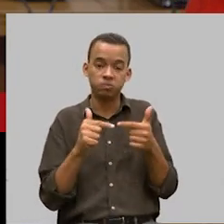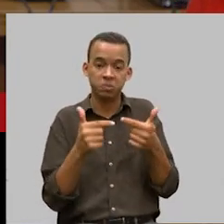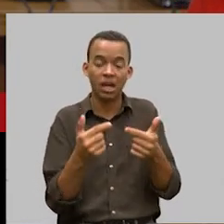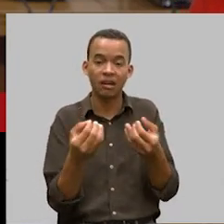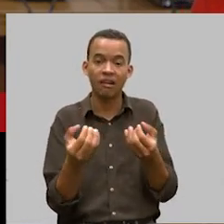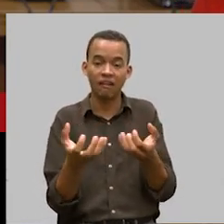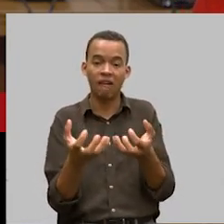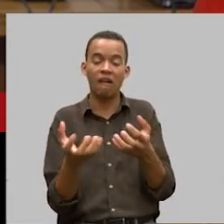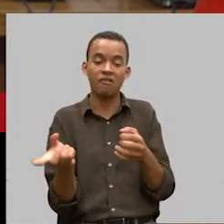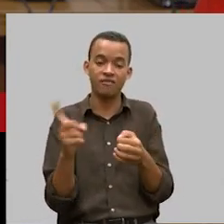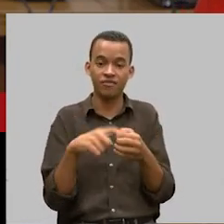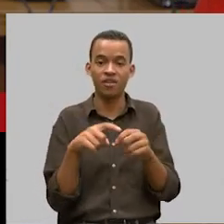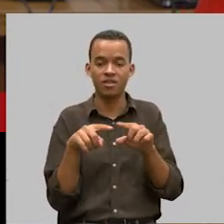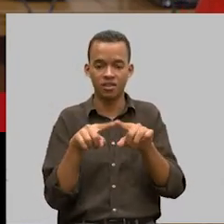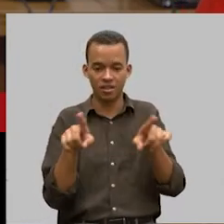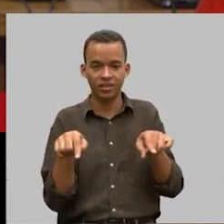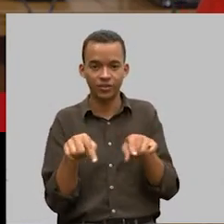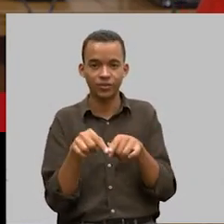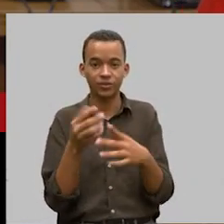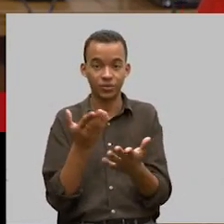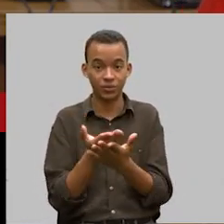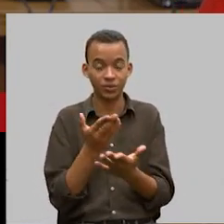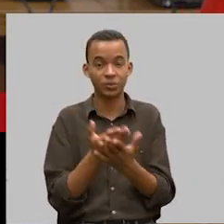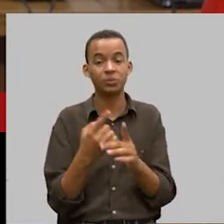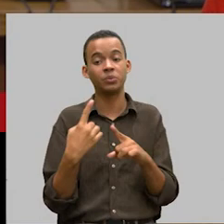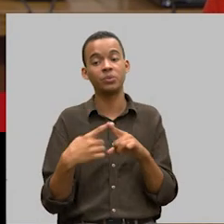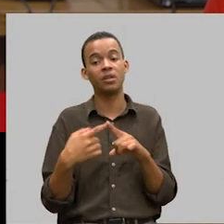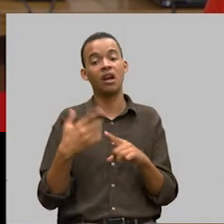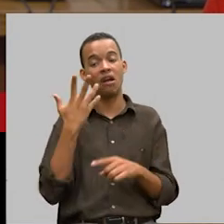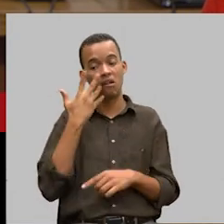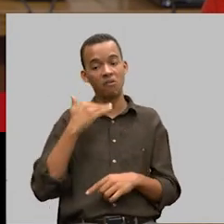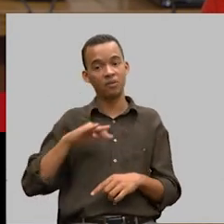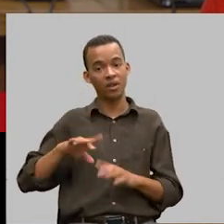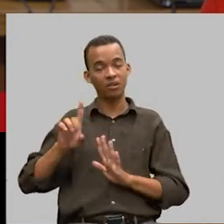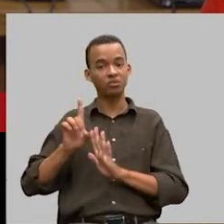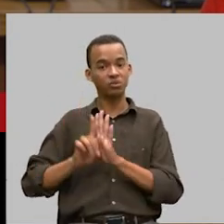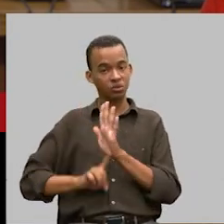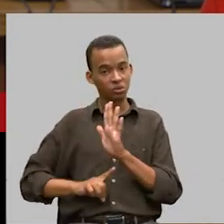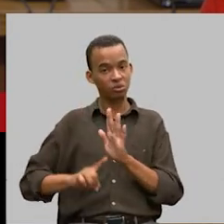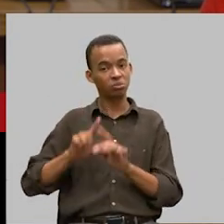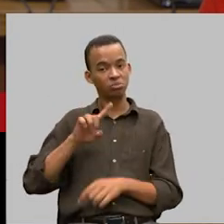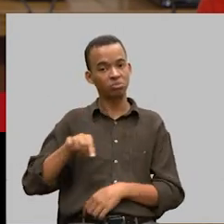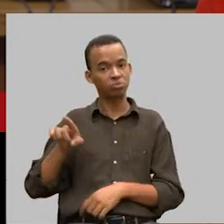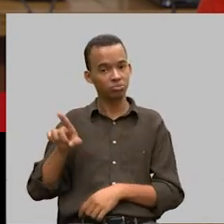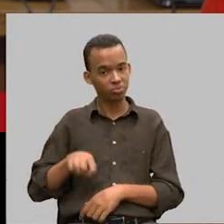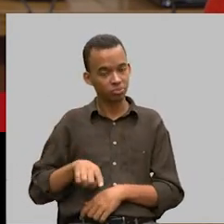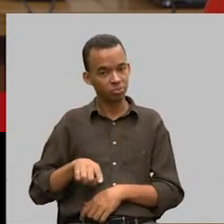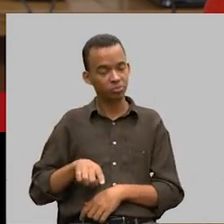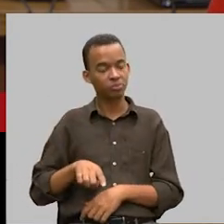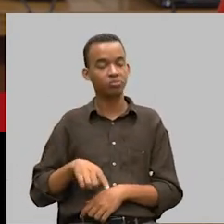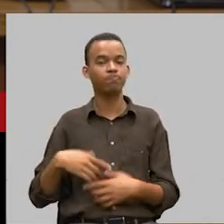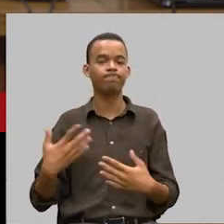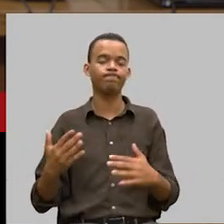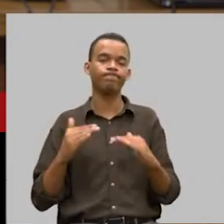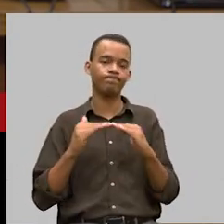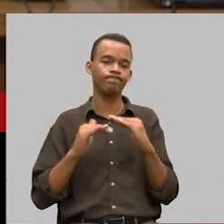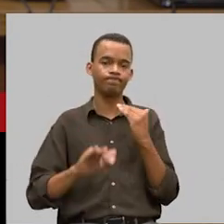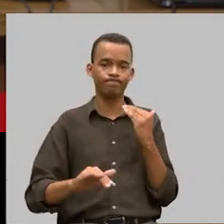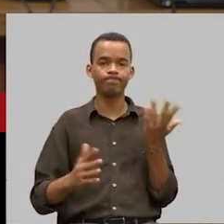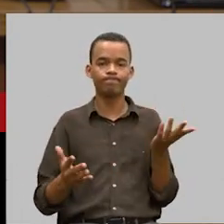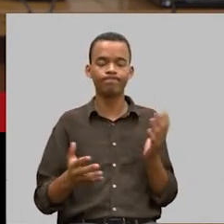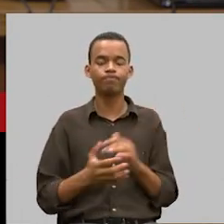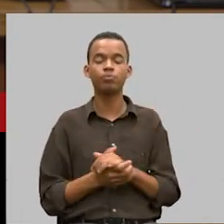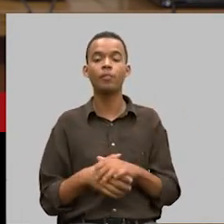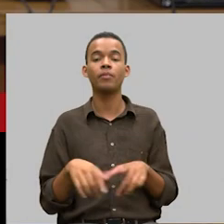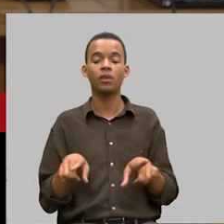de aula né direito negado na infância desigualdades que não podemos naturalizar já foi dito pela